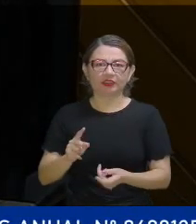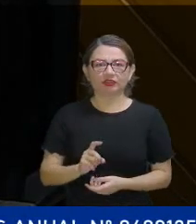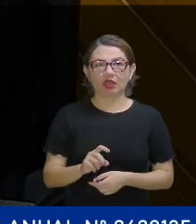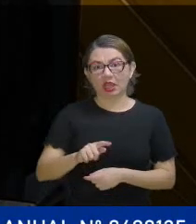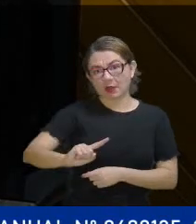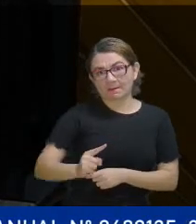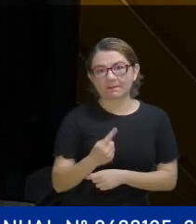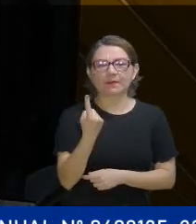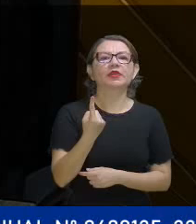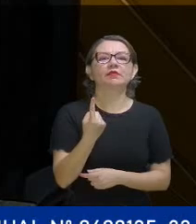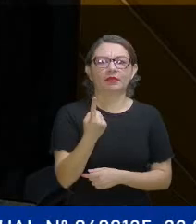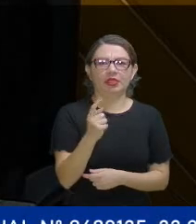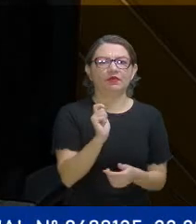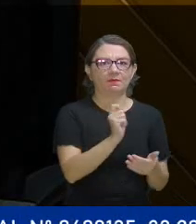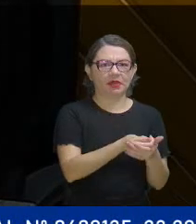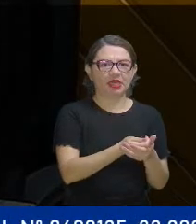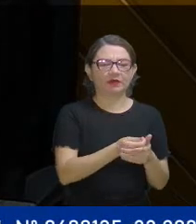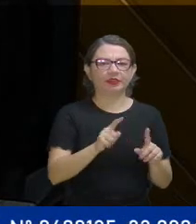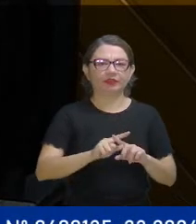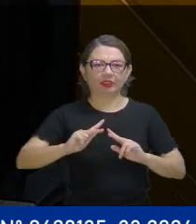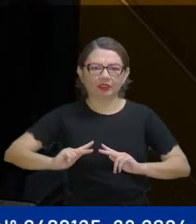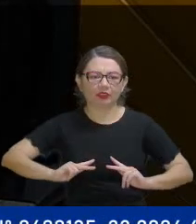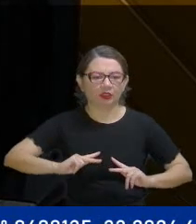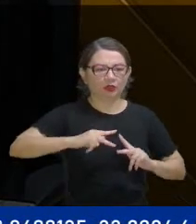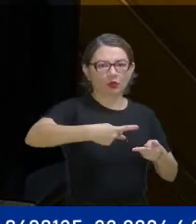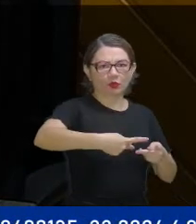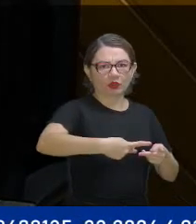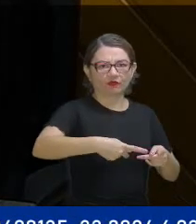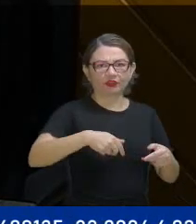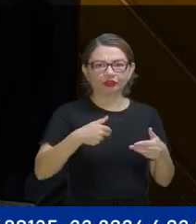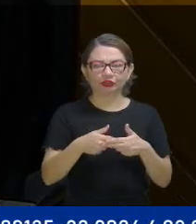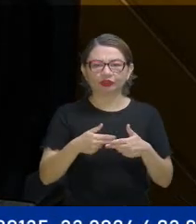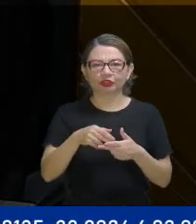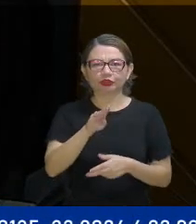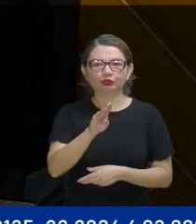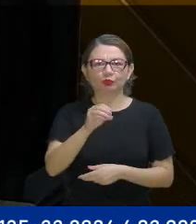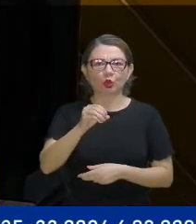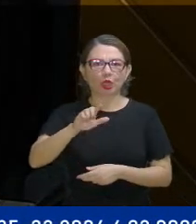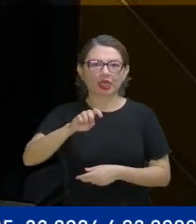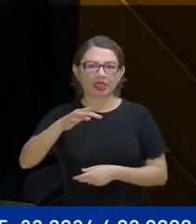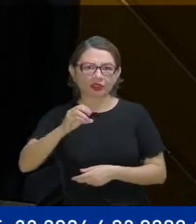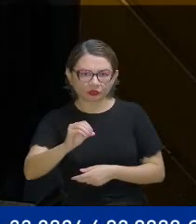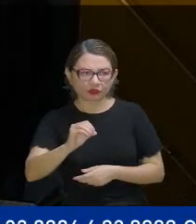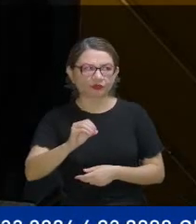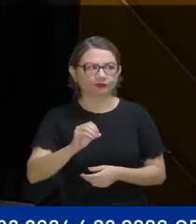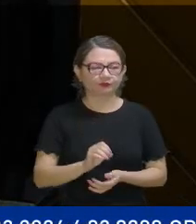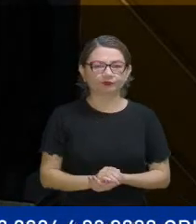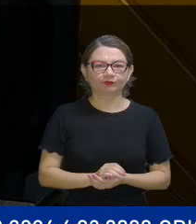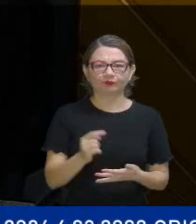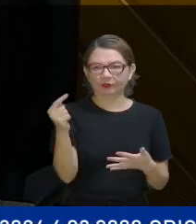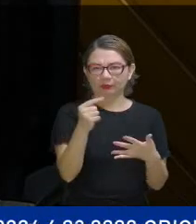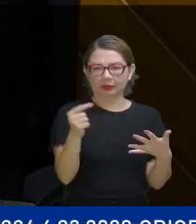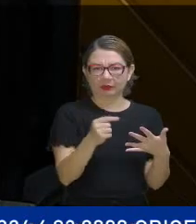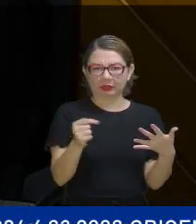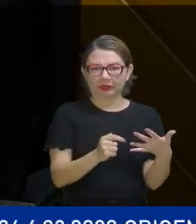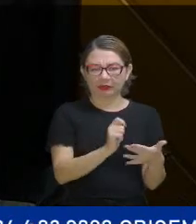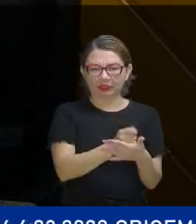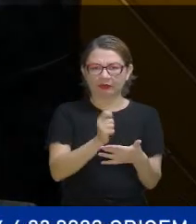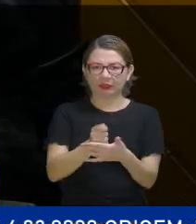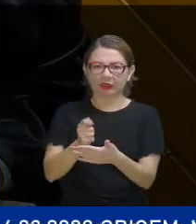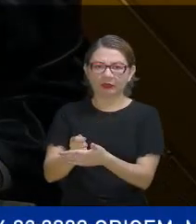primeira despesa, e do comprovante de transferência bancária acompanhado de boleto bancário, como nas demais despesas,